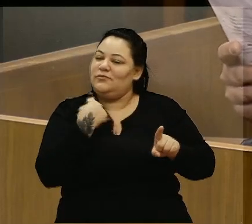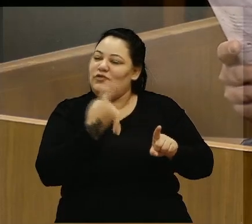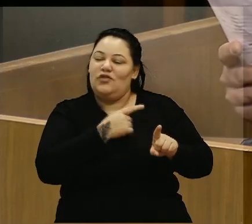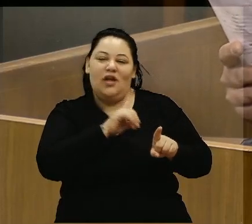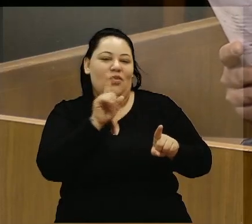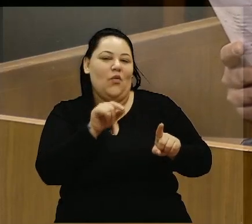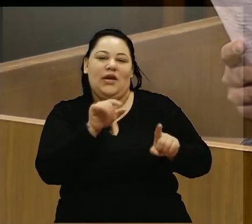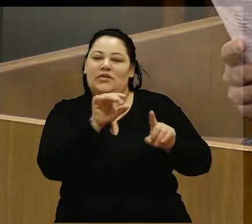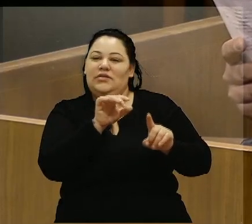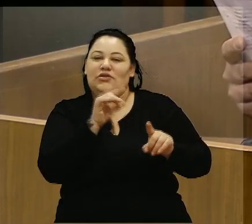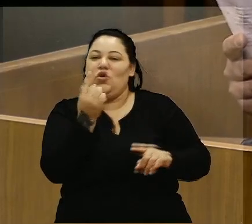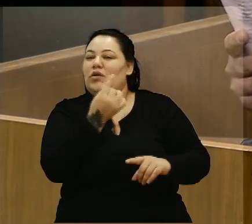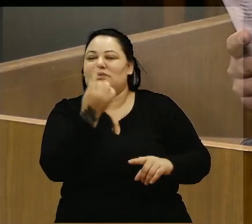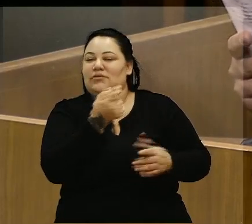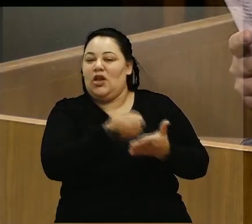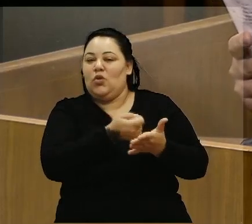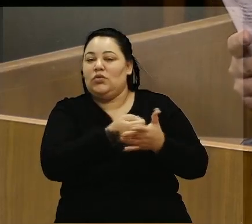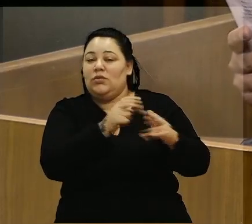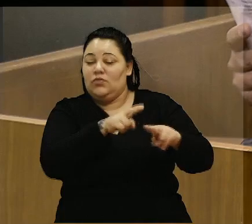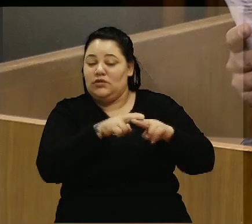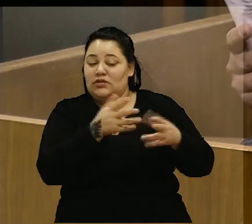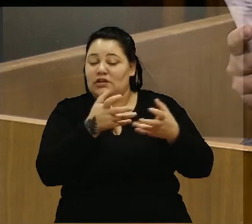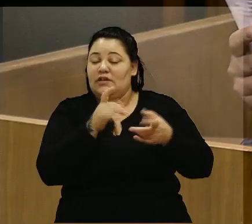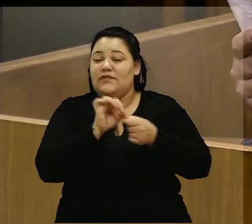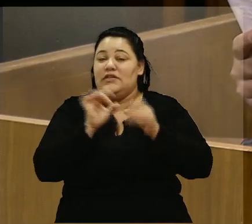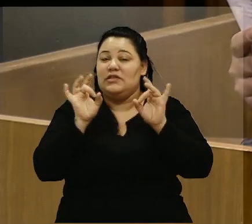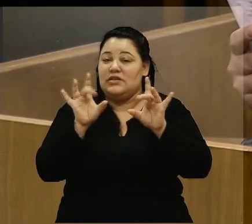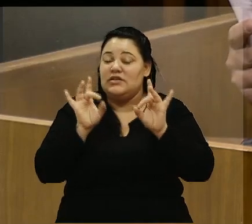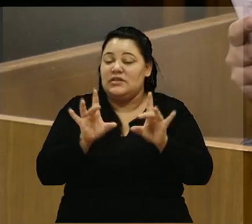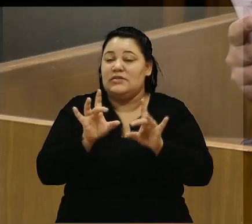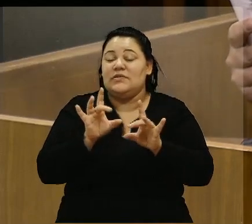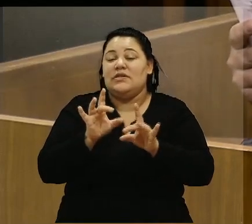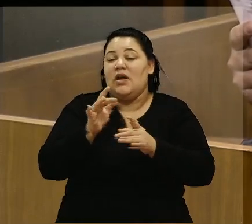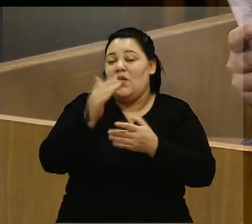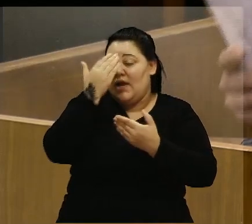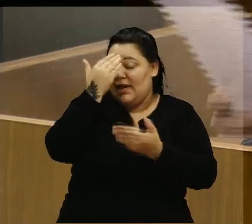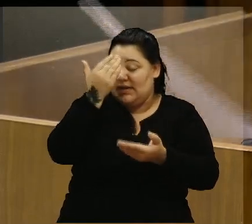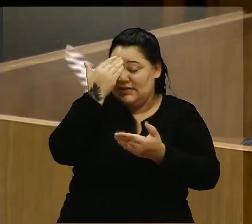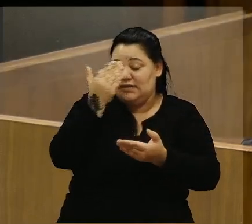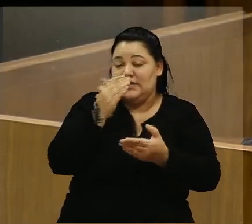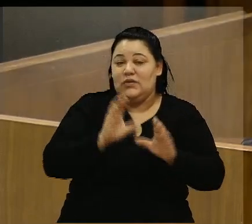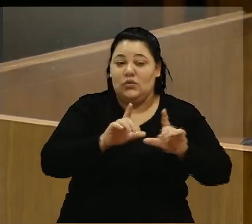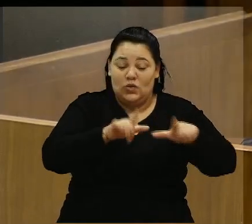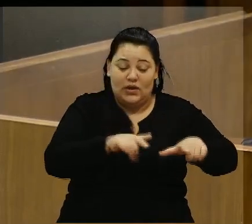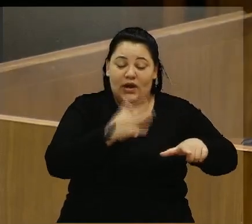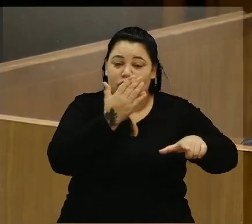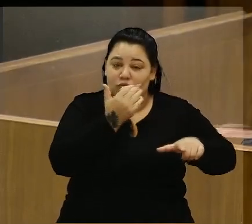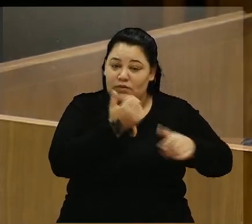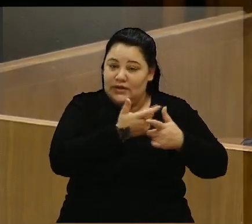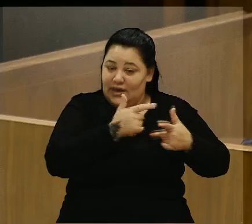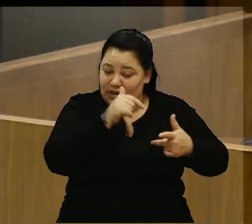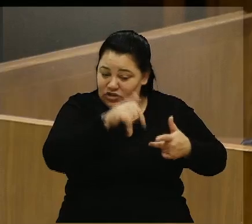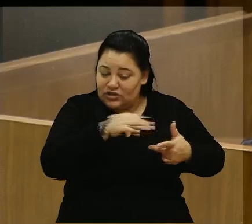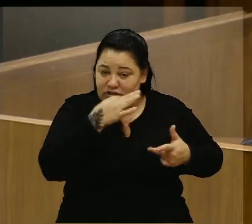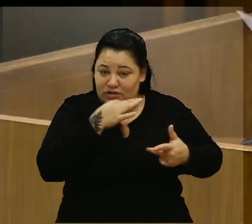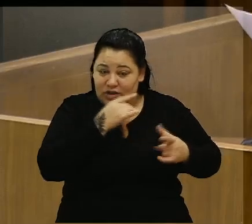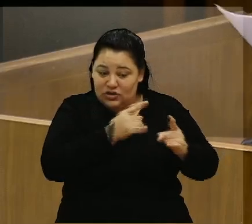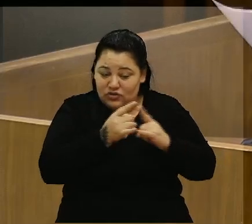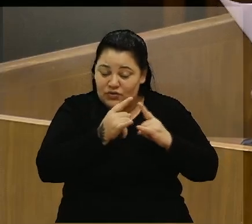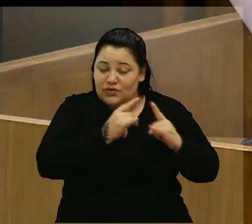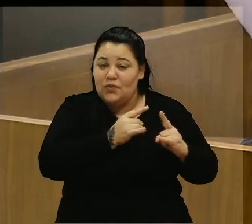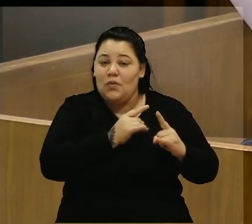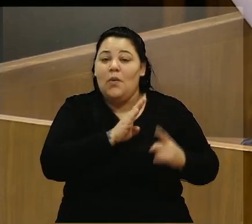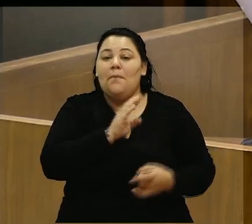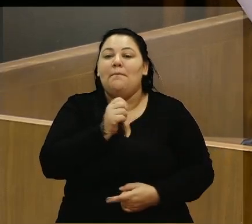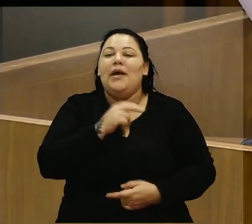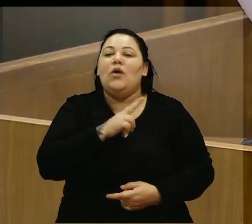isso, queremos fazer um agradecimento especial ao Banco de Alimentos de Caxias do Sul, essa instituição que é um verdadeiro atendimento